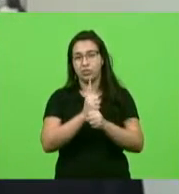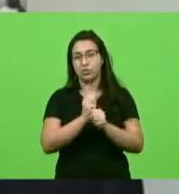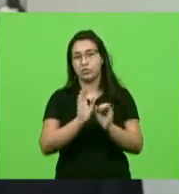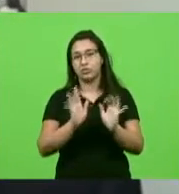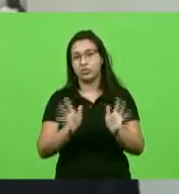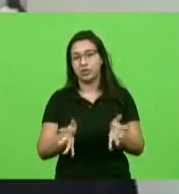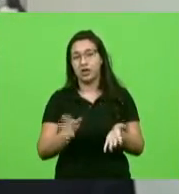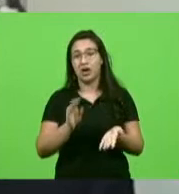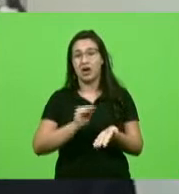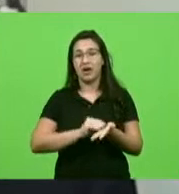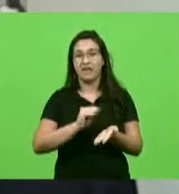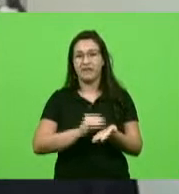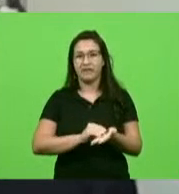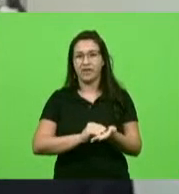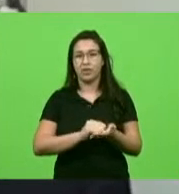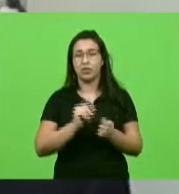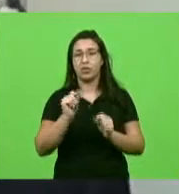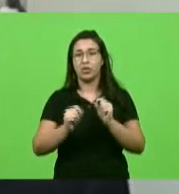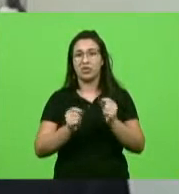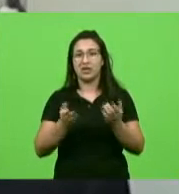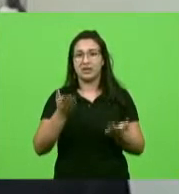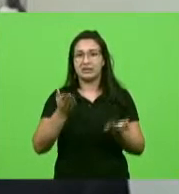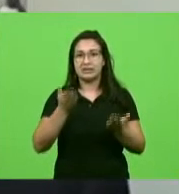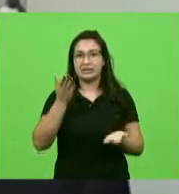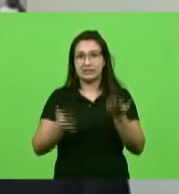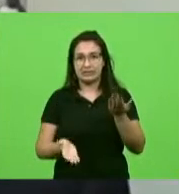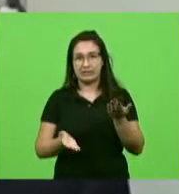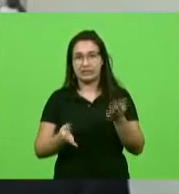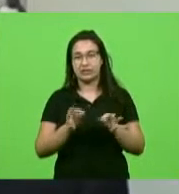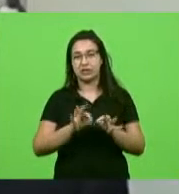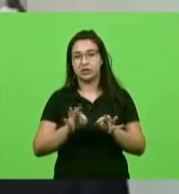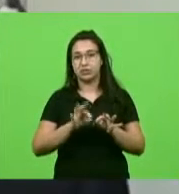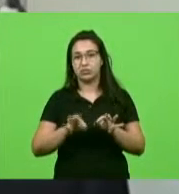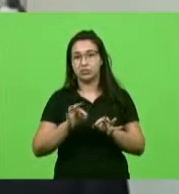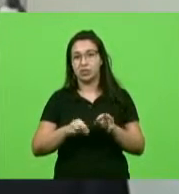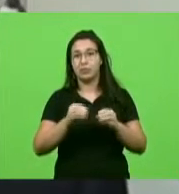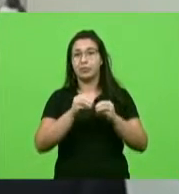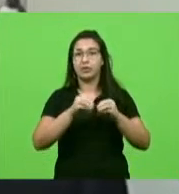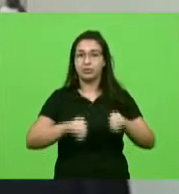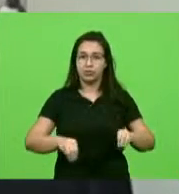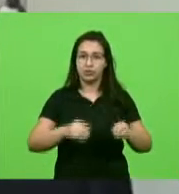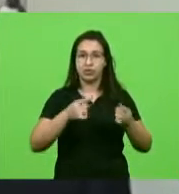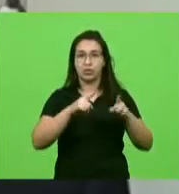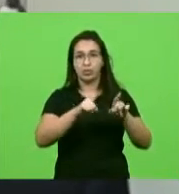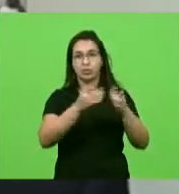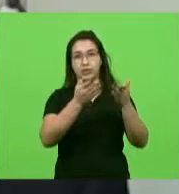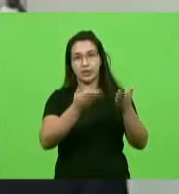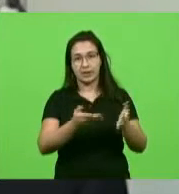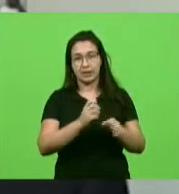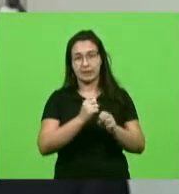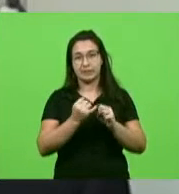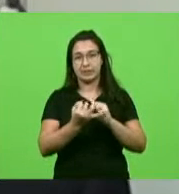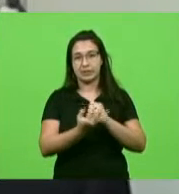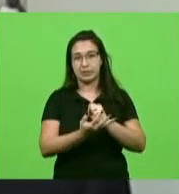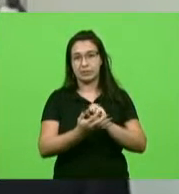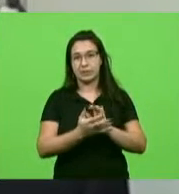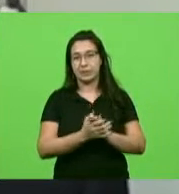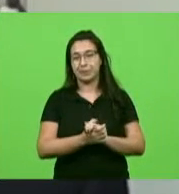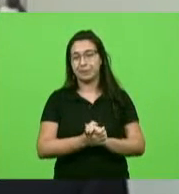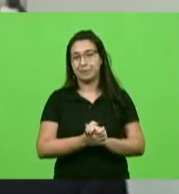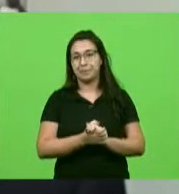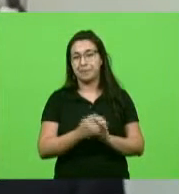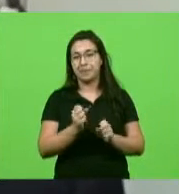essa falta de estabilidade institucional também prejudica o combate à pandemia. O ano